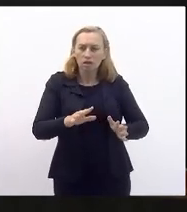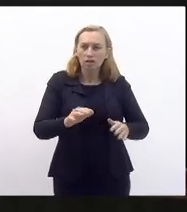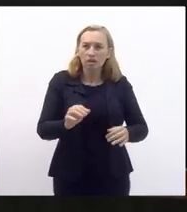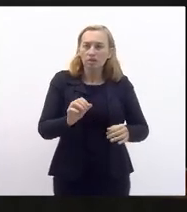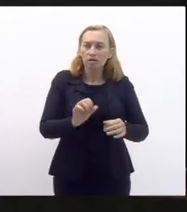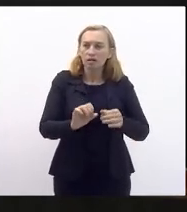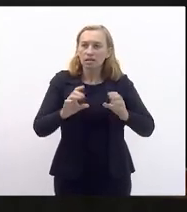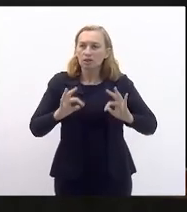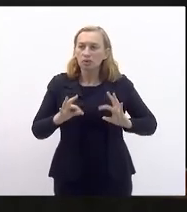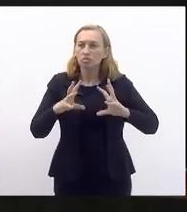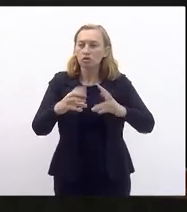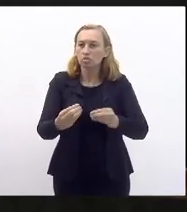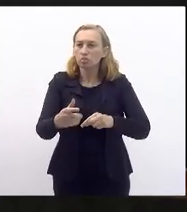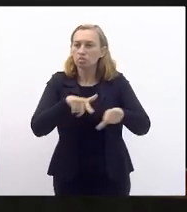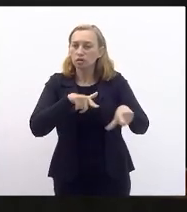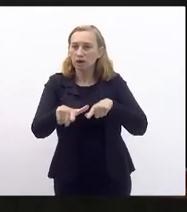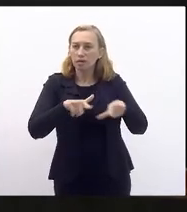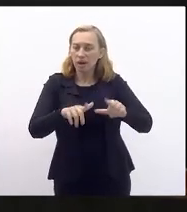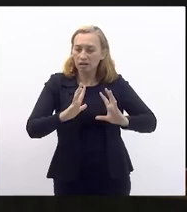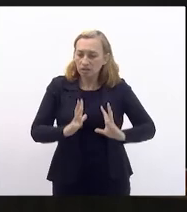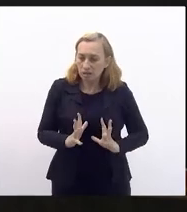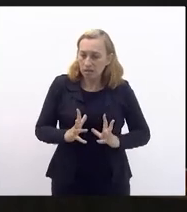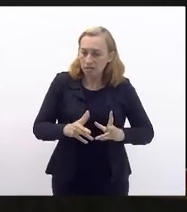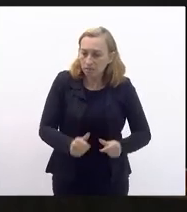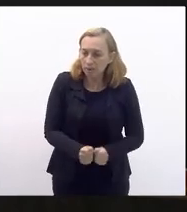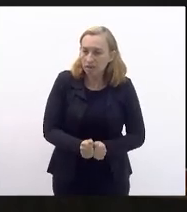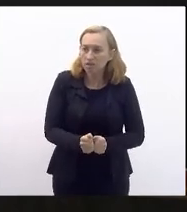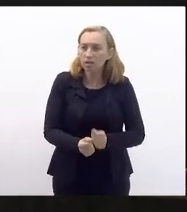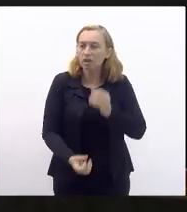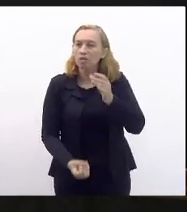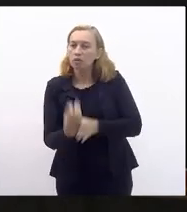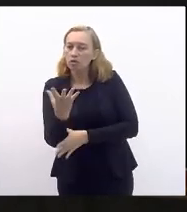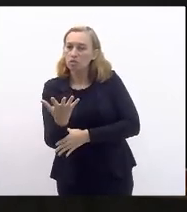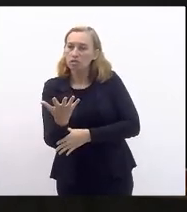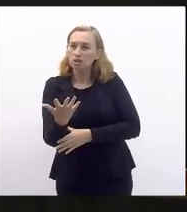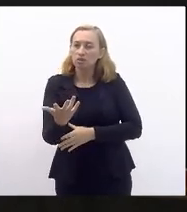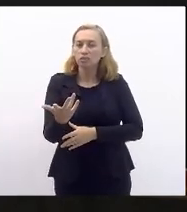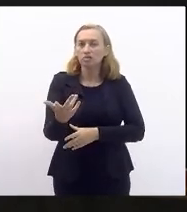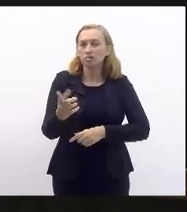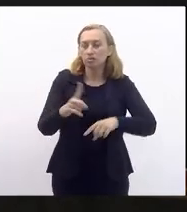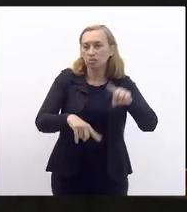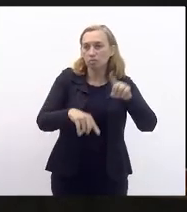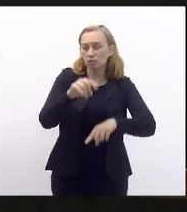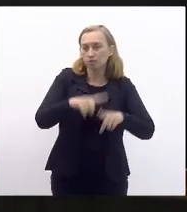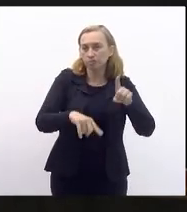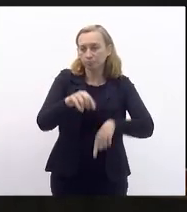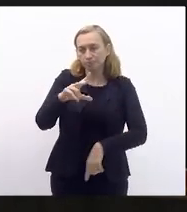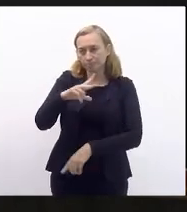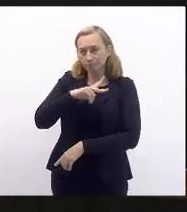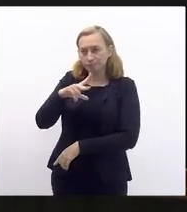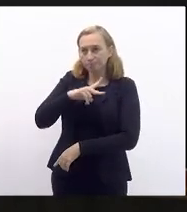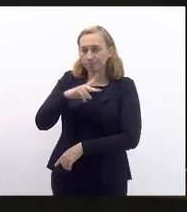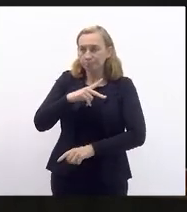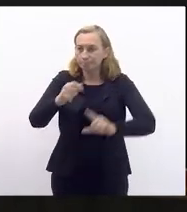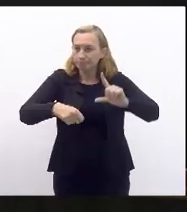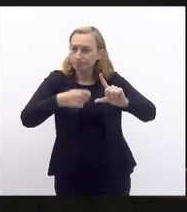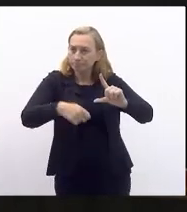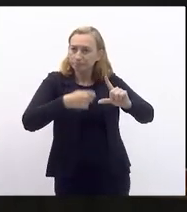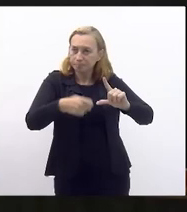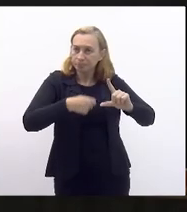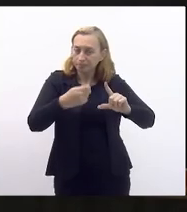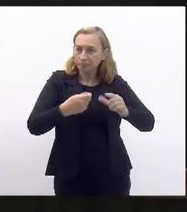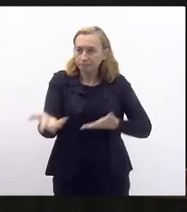desinfecções produzindo equipamentos de proteção individual prestando apoio Logístico